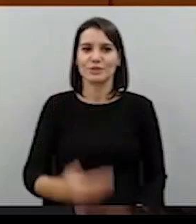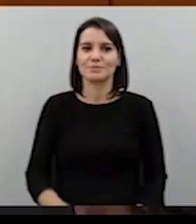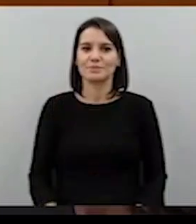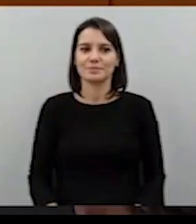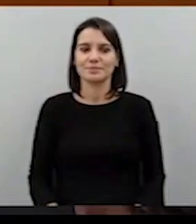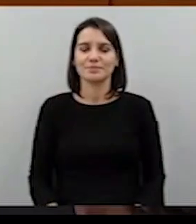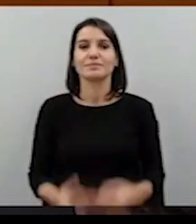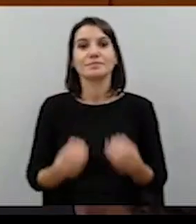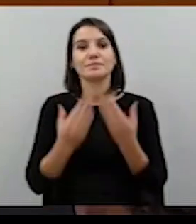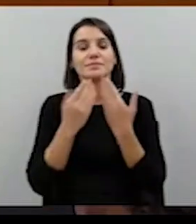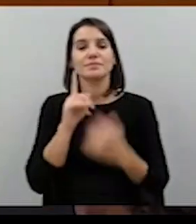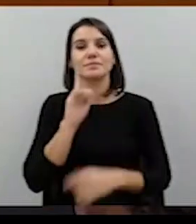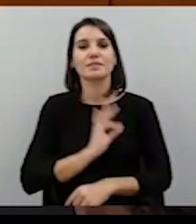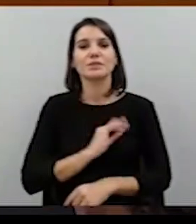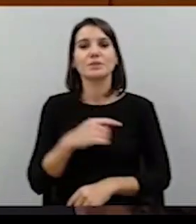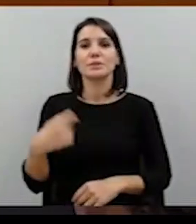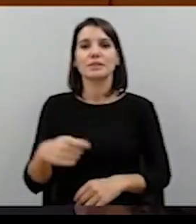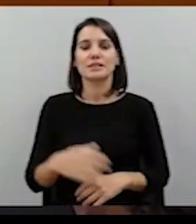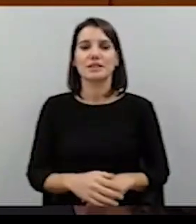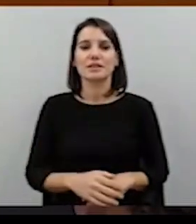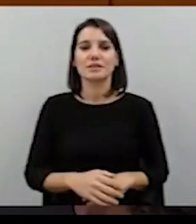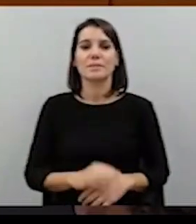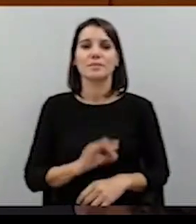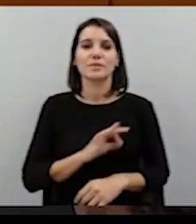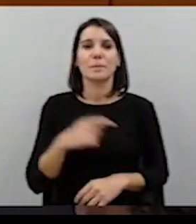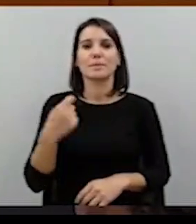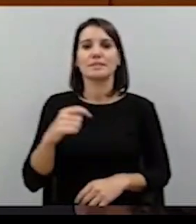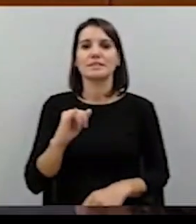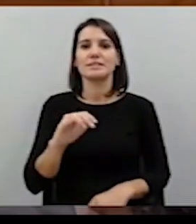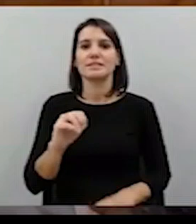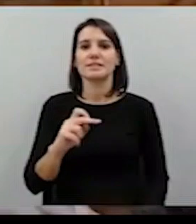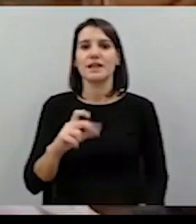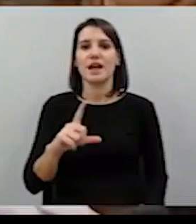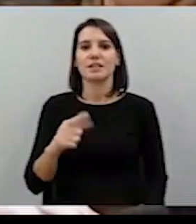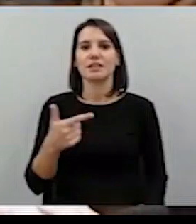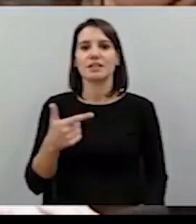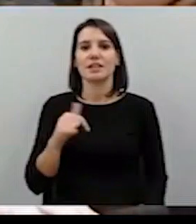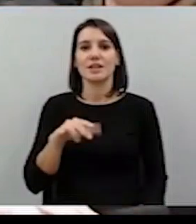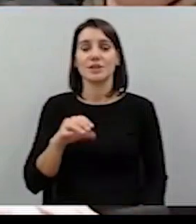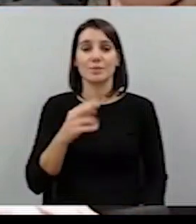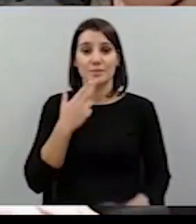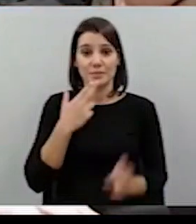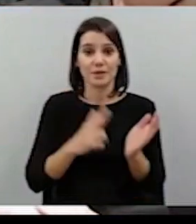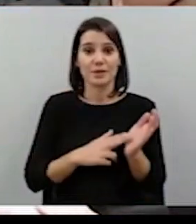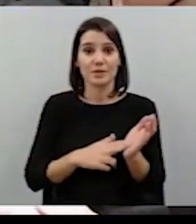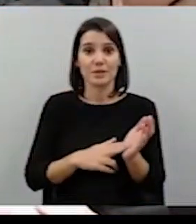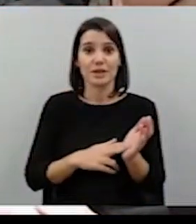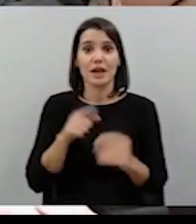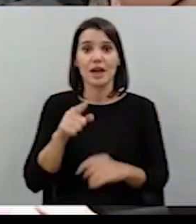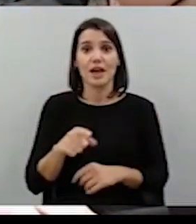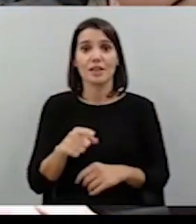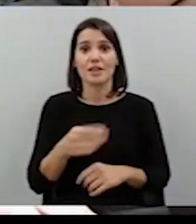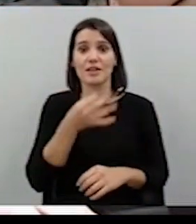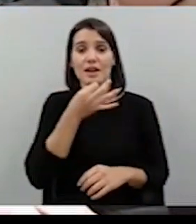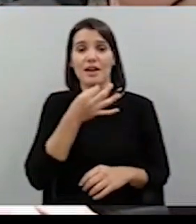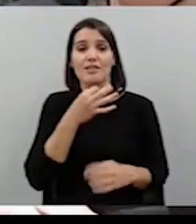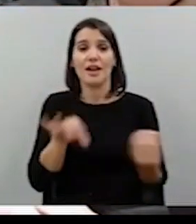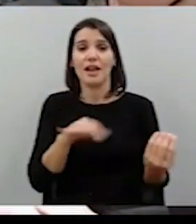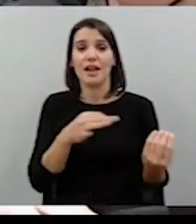Muito obrigada, Sr. Presidente. Sr. Presidente Isaltino, na verdade, pode não ser excessorices quando ficaram questões para